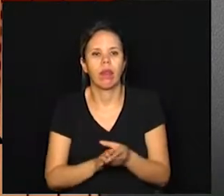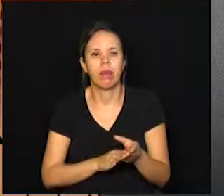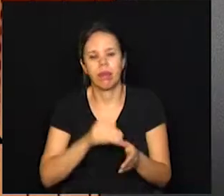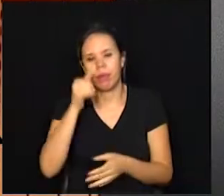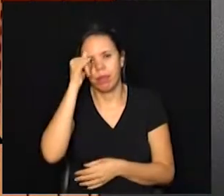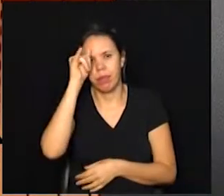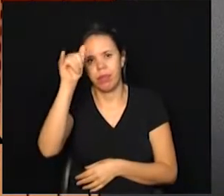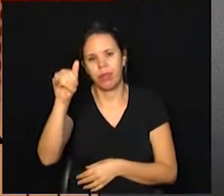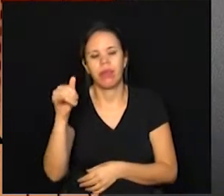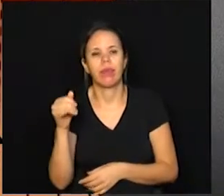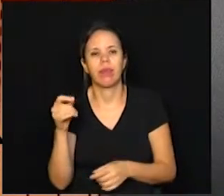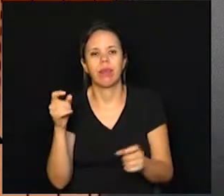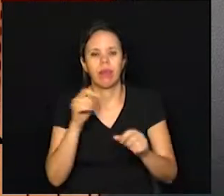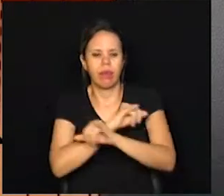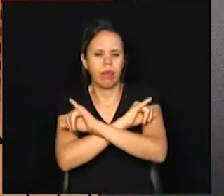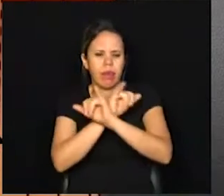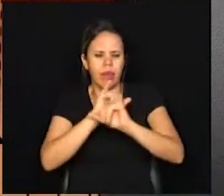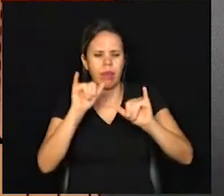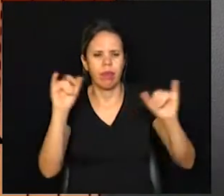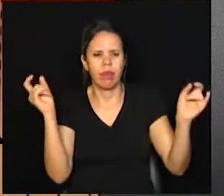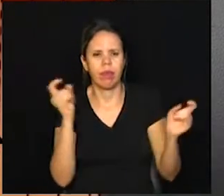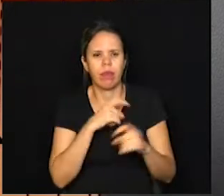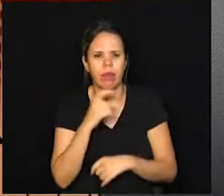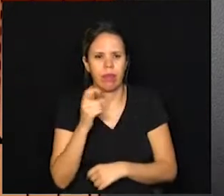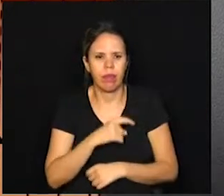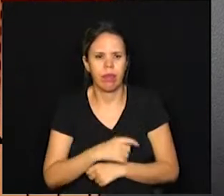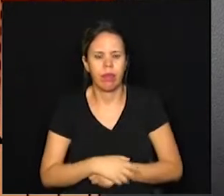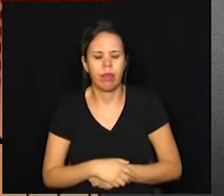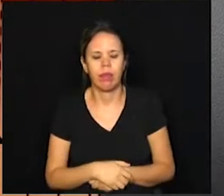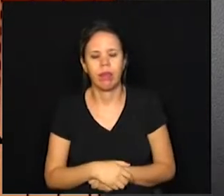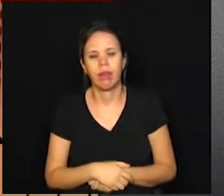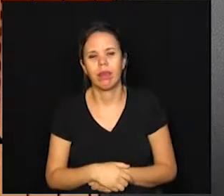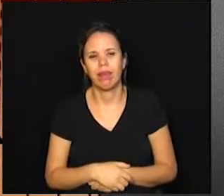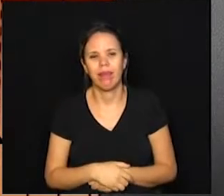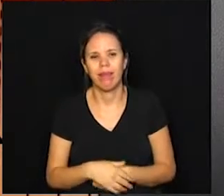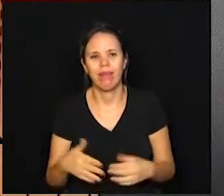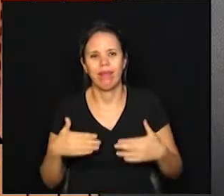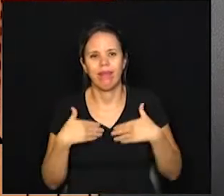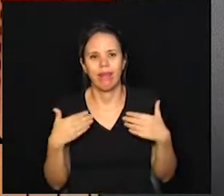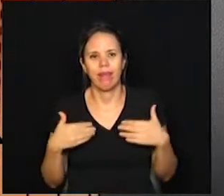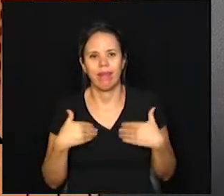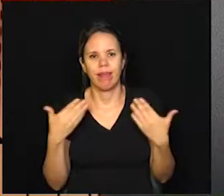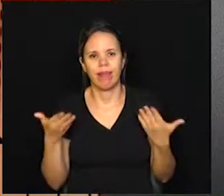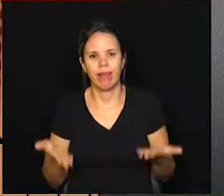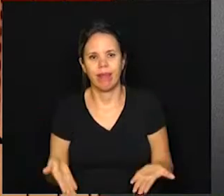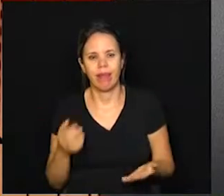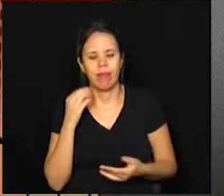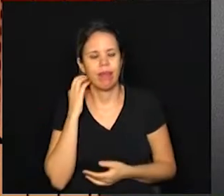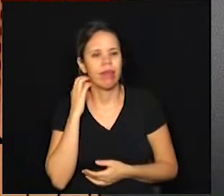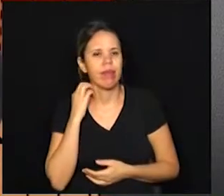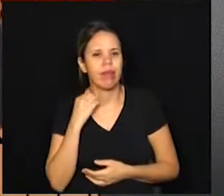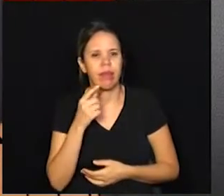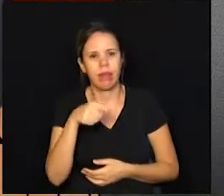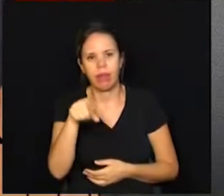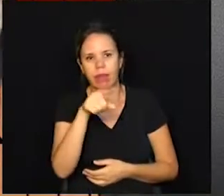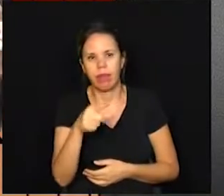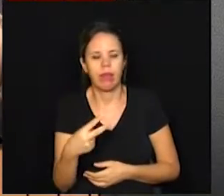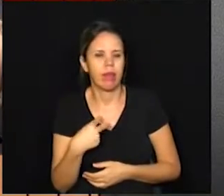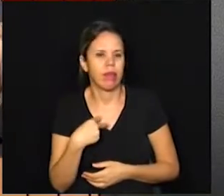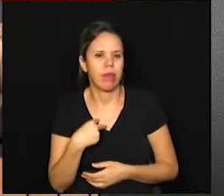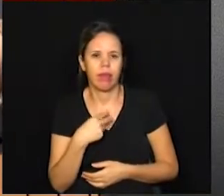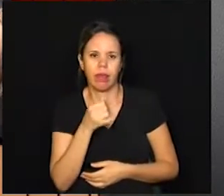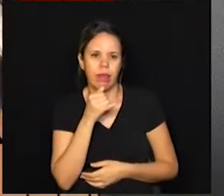combate às fake news. E, para minha alegria aqui, porque você não pode